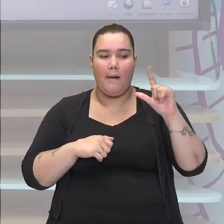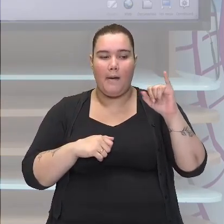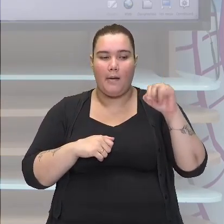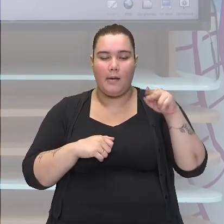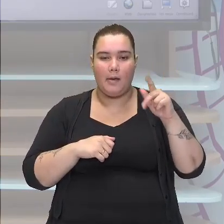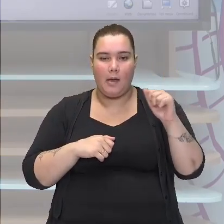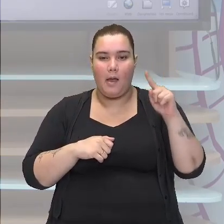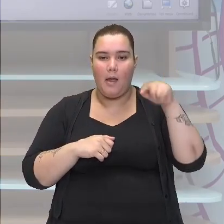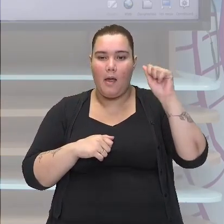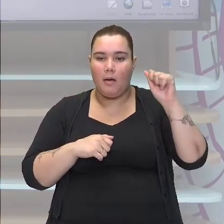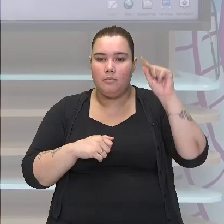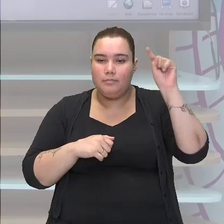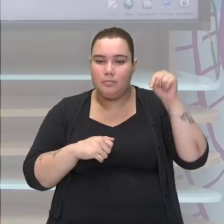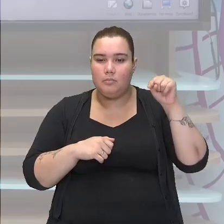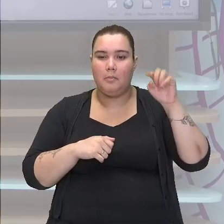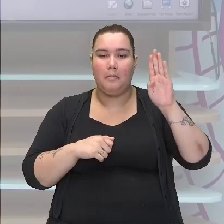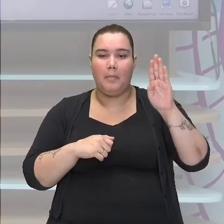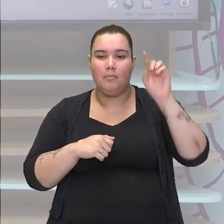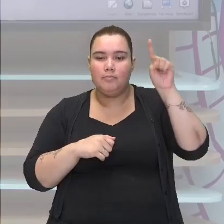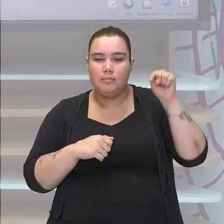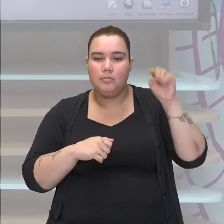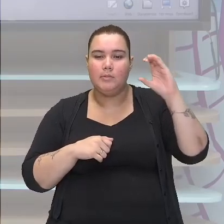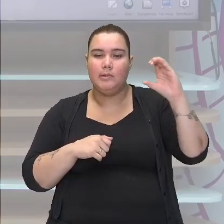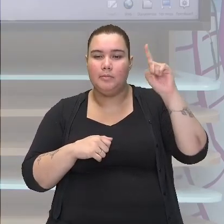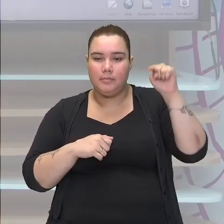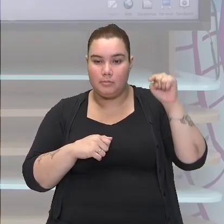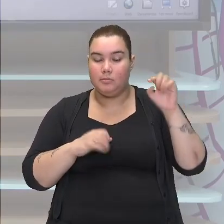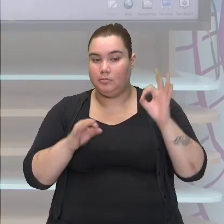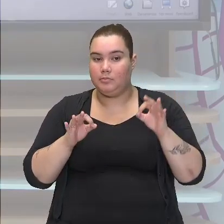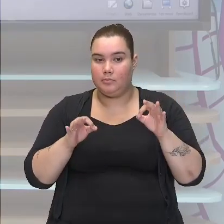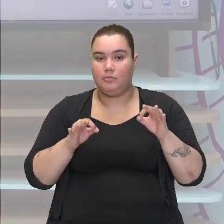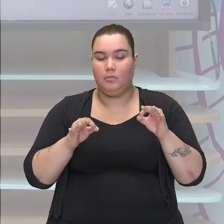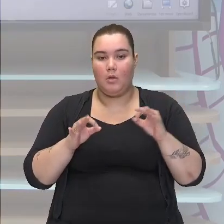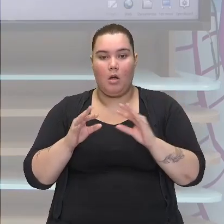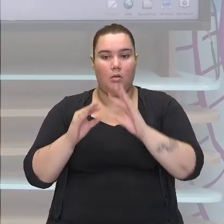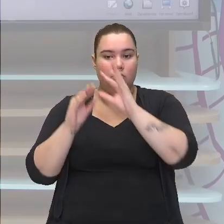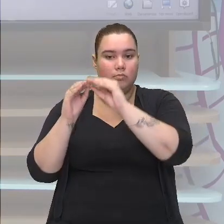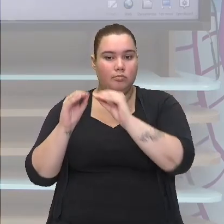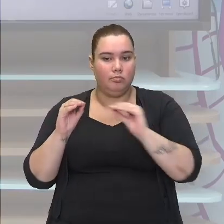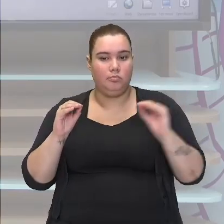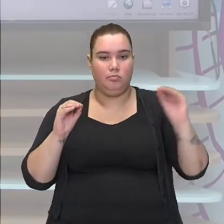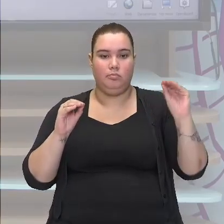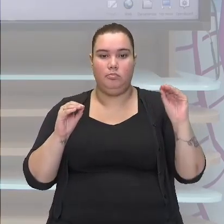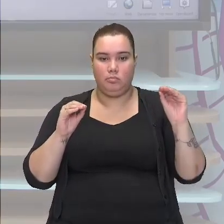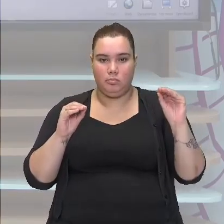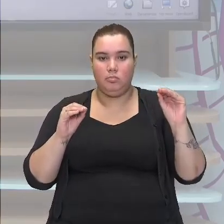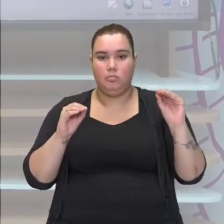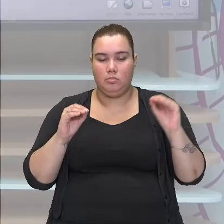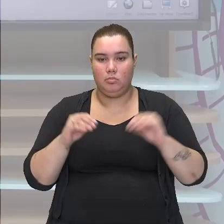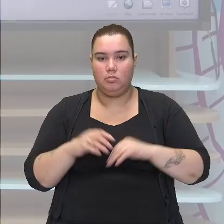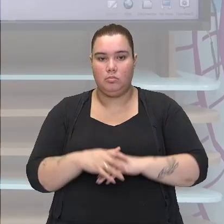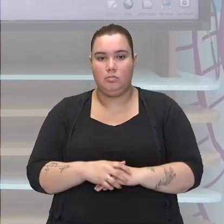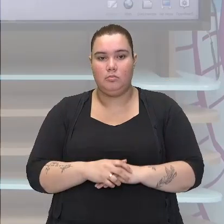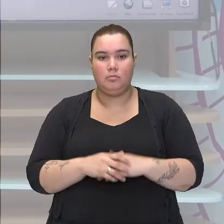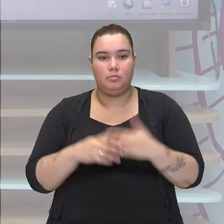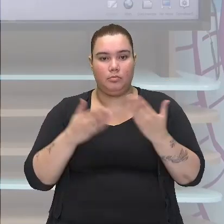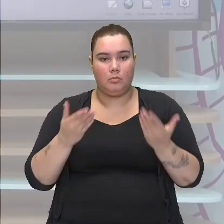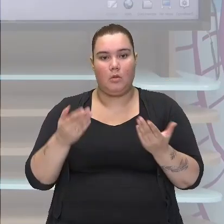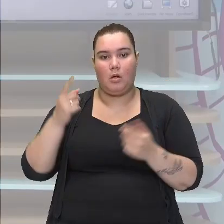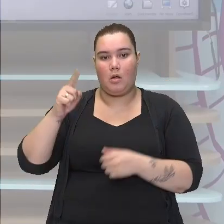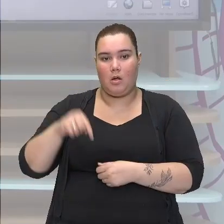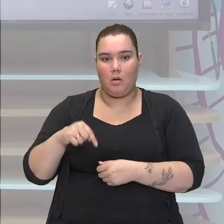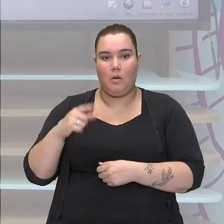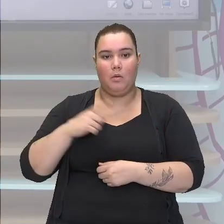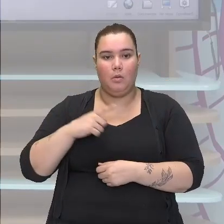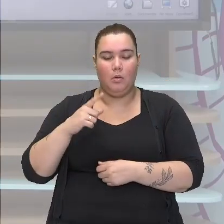outro de B' e o outro de C'. E eu joguei para o outro quadrante, ó. Eu transladei, passei de um lado para o outro. É isso